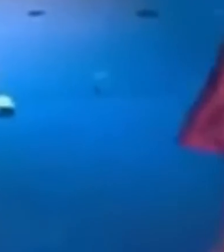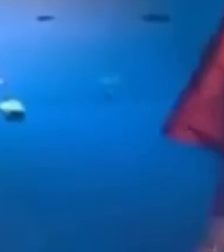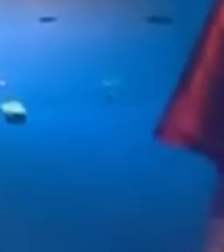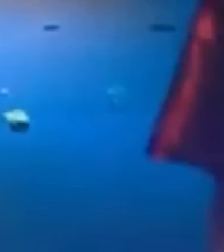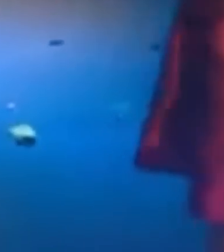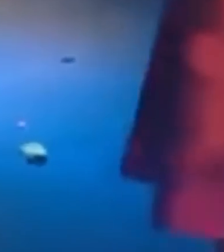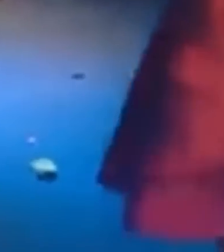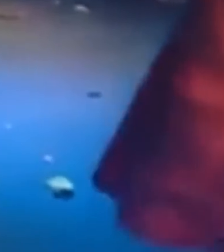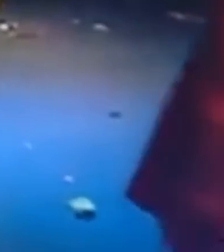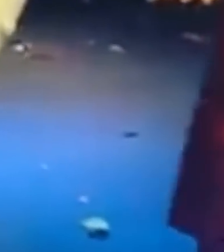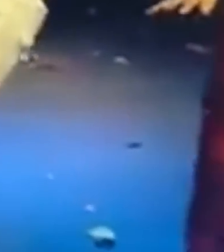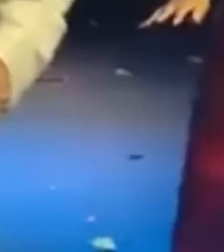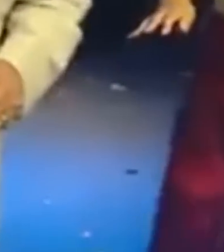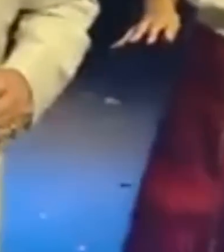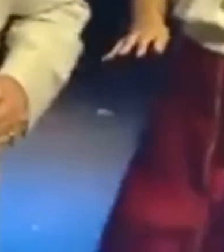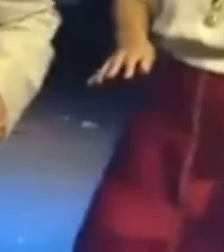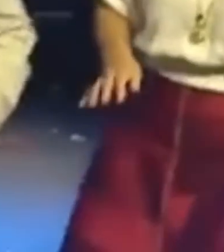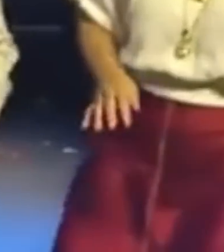Vem, senhora. Pode ser tudo que